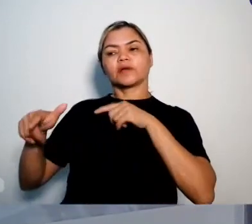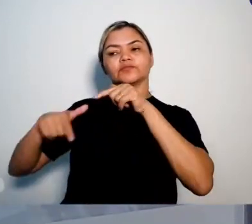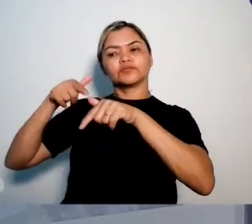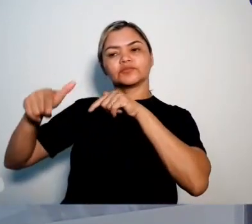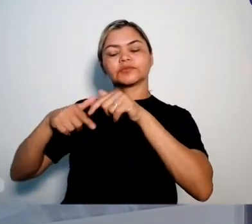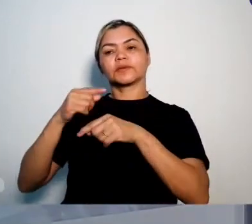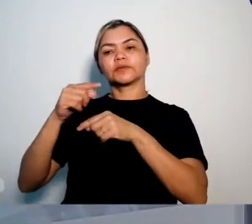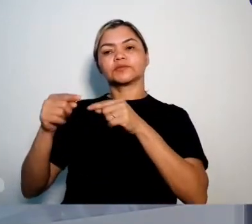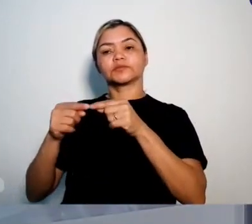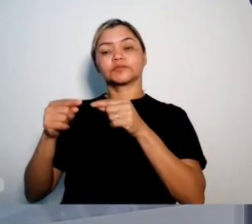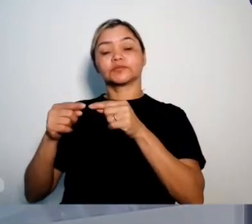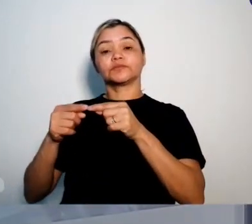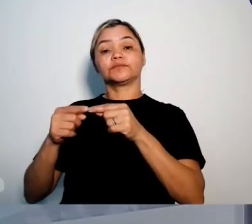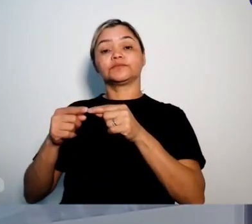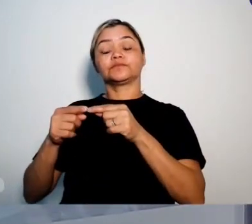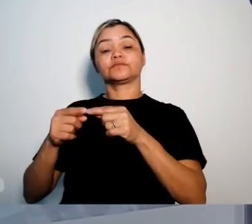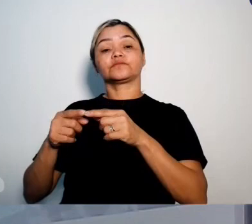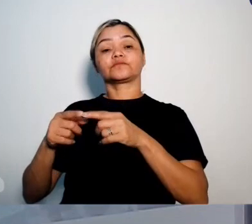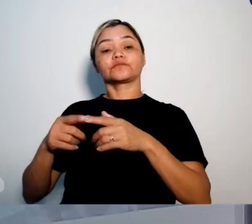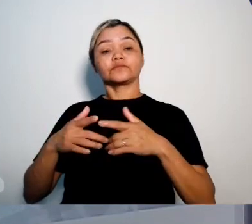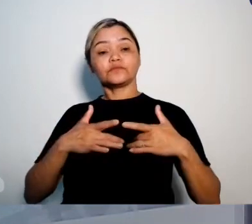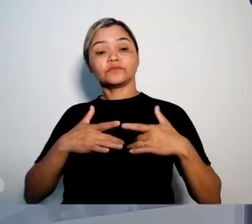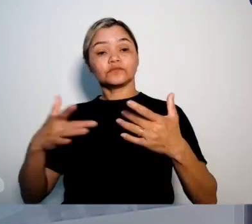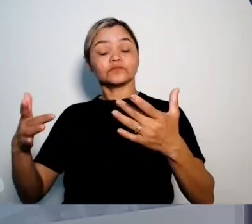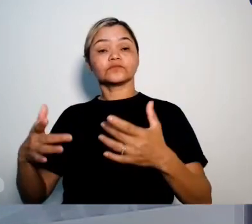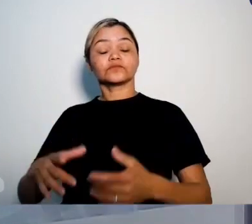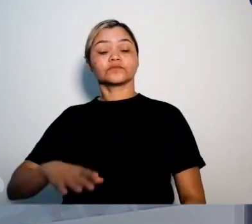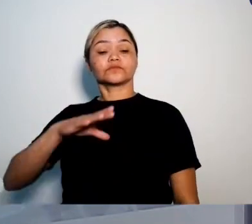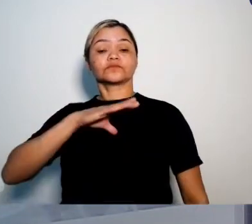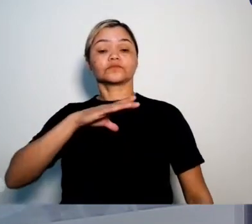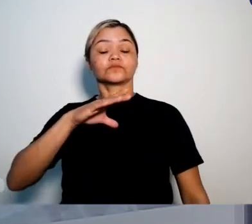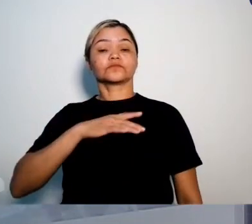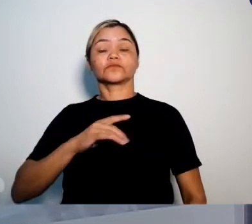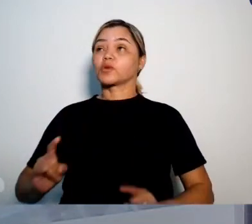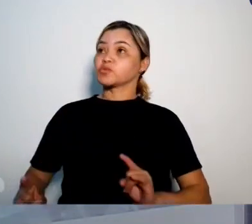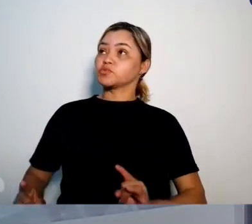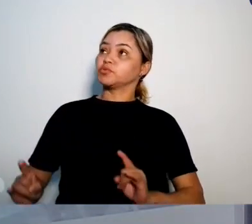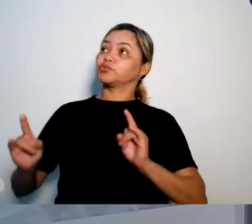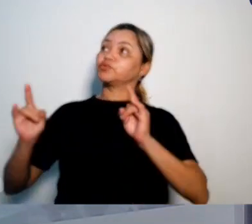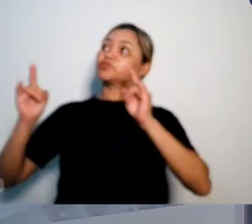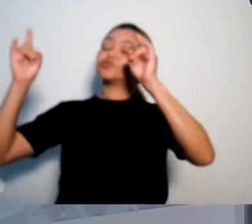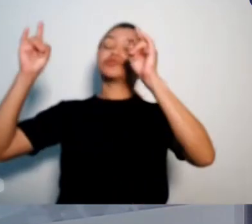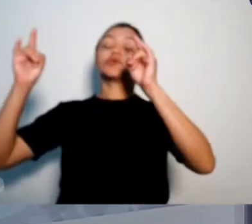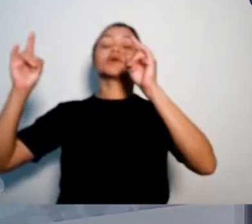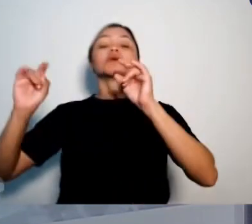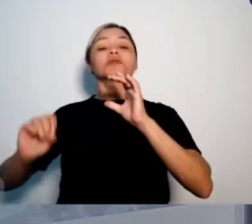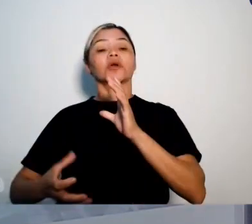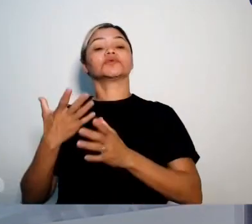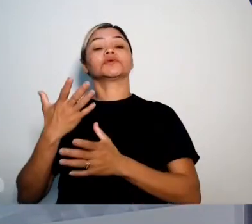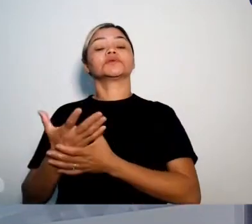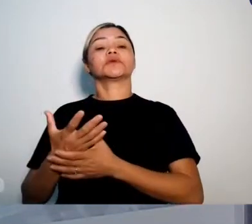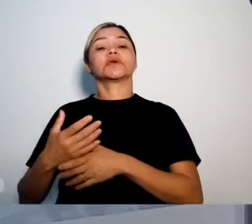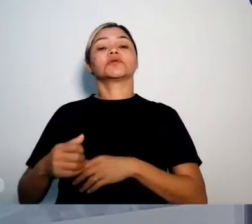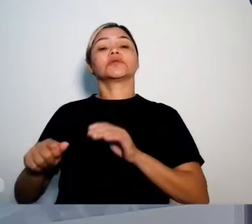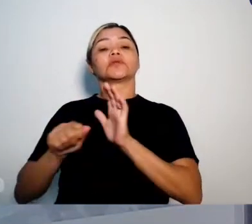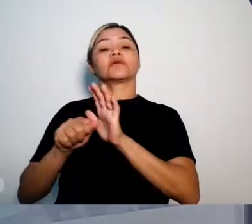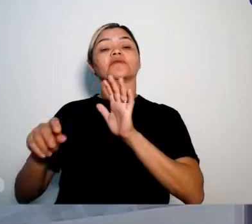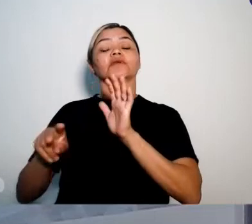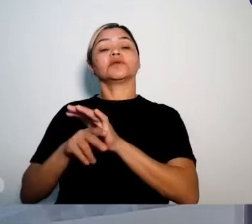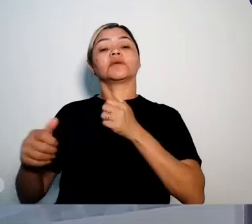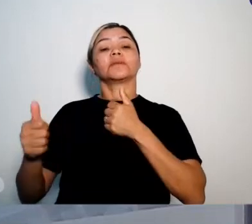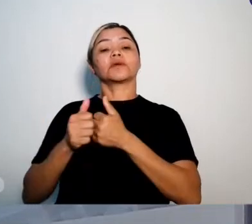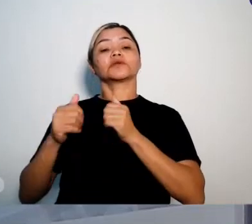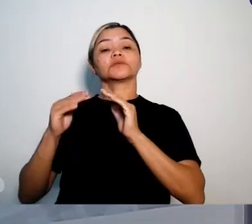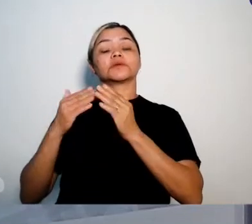sentido, doar para a nossa cidade um grande prédio que está acontecendo na avenida próxima à Escola do Sartori.